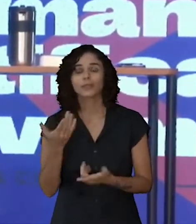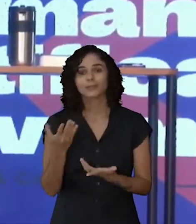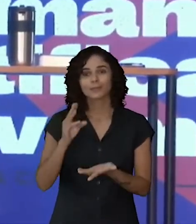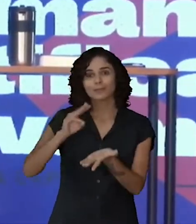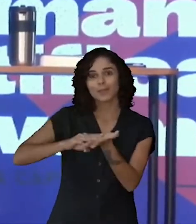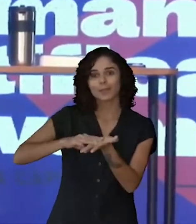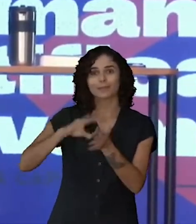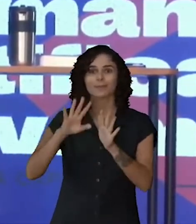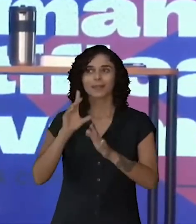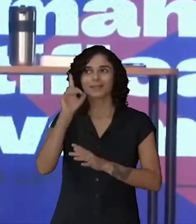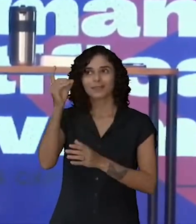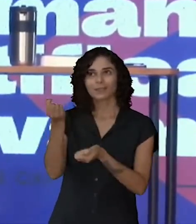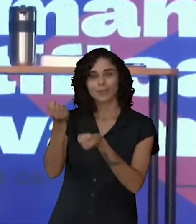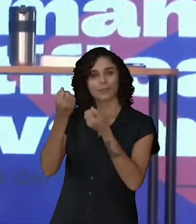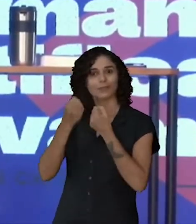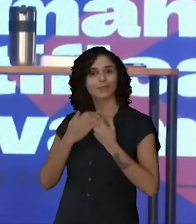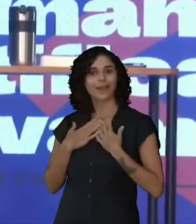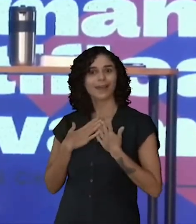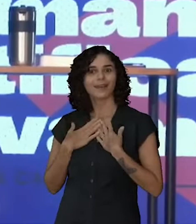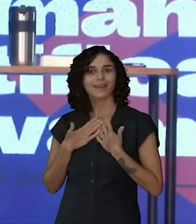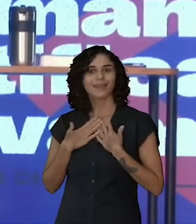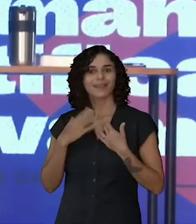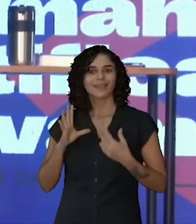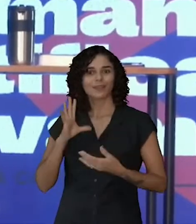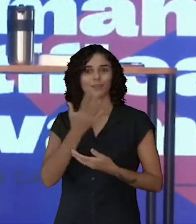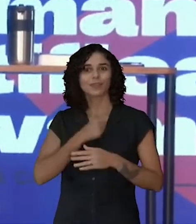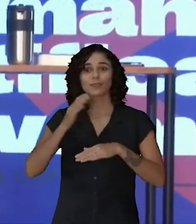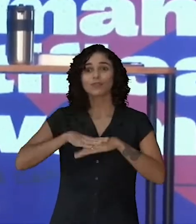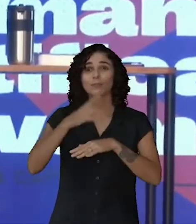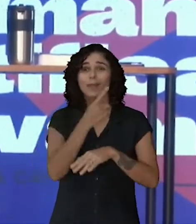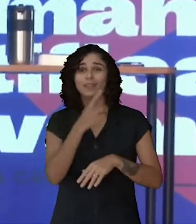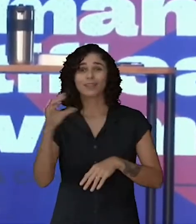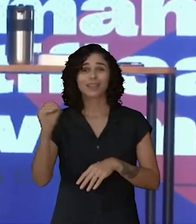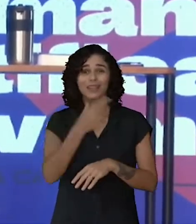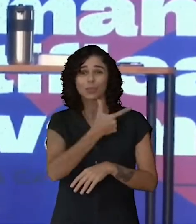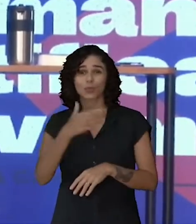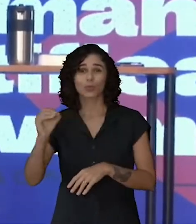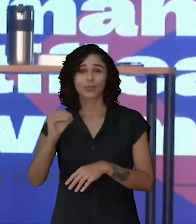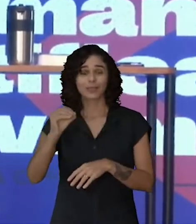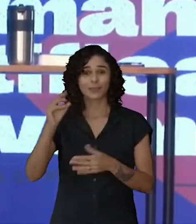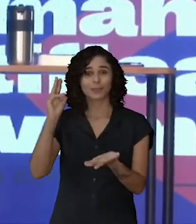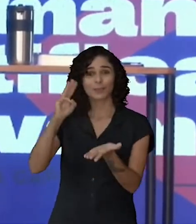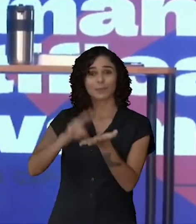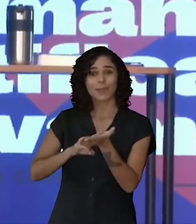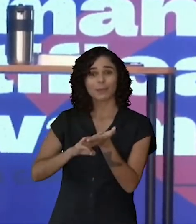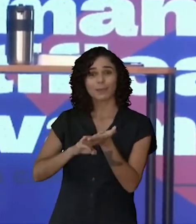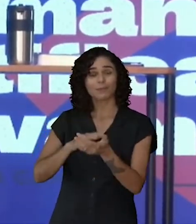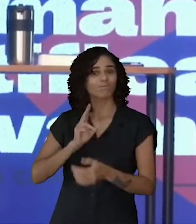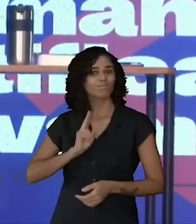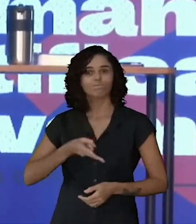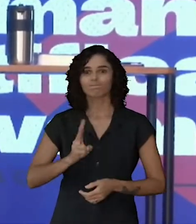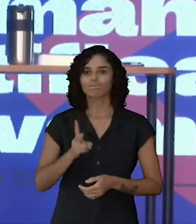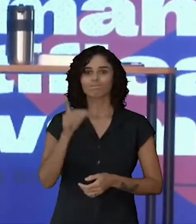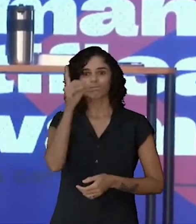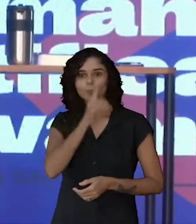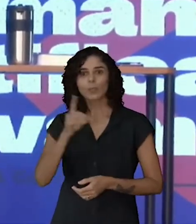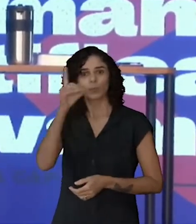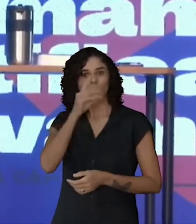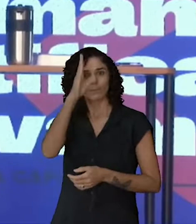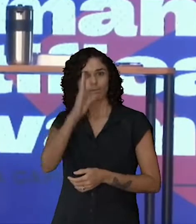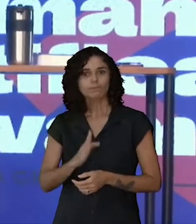dar salvação de mais de 100, 200 membros por fim de semana. Mas isso não